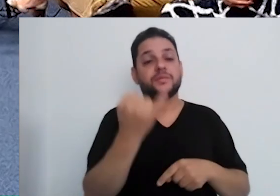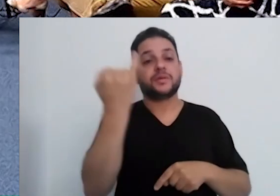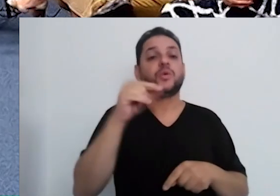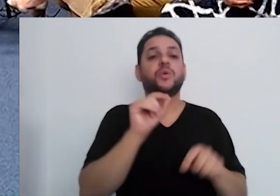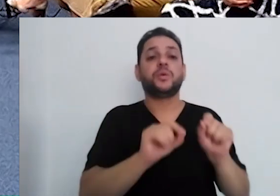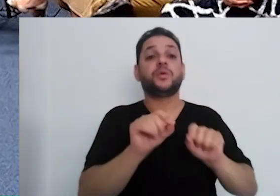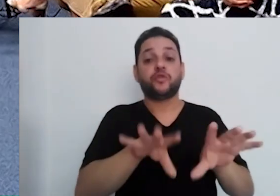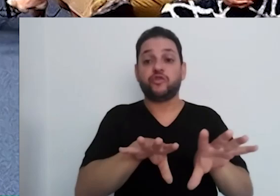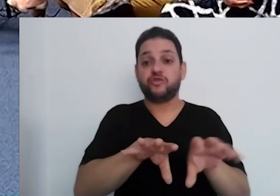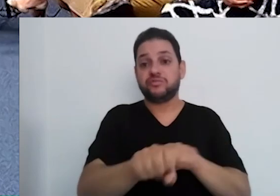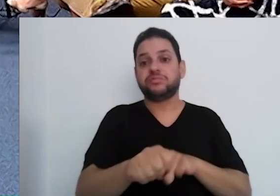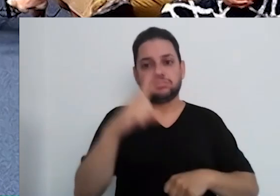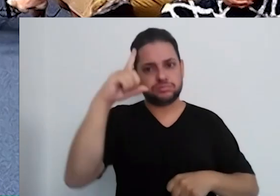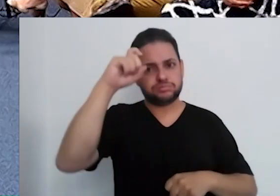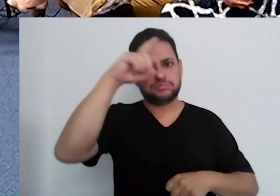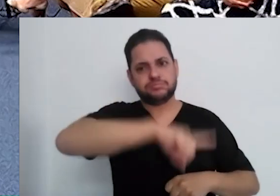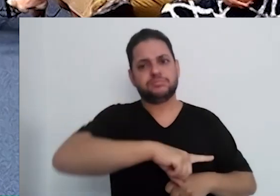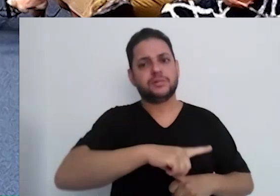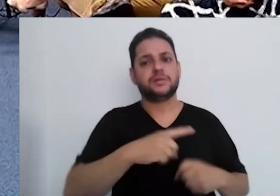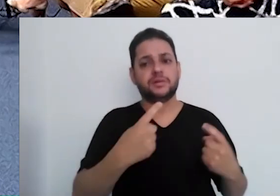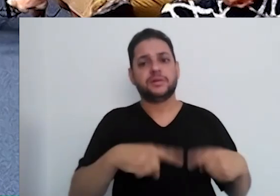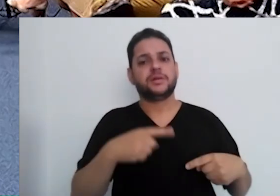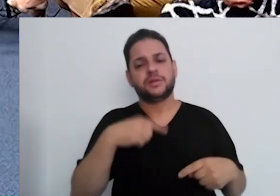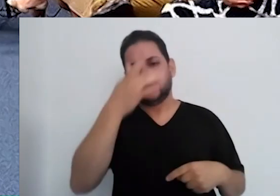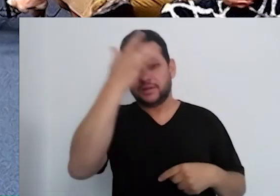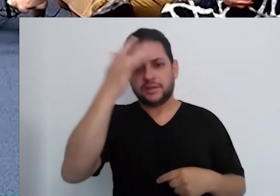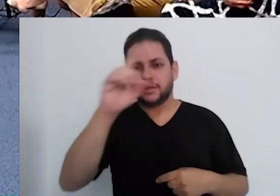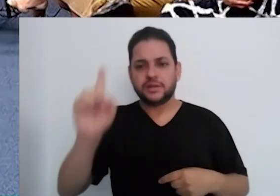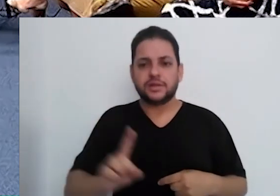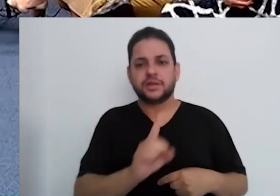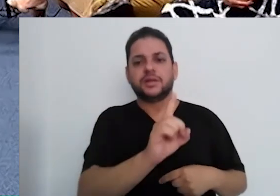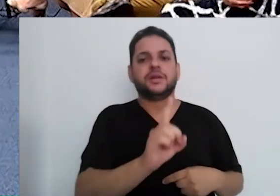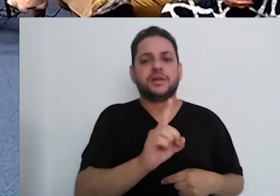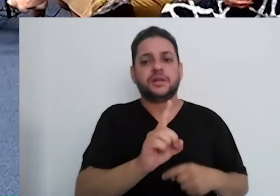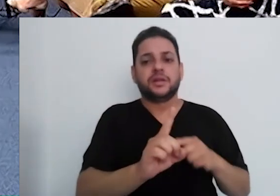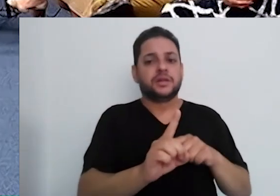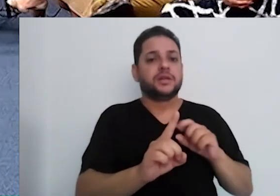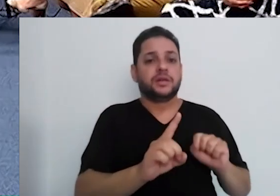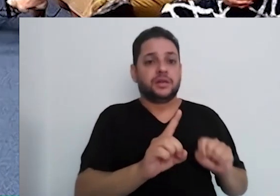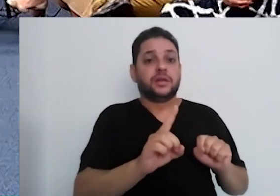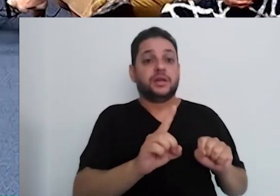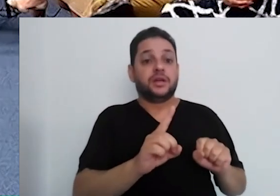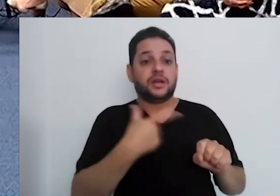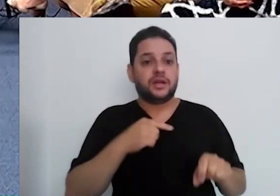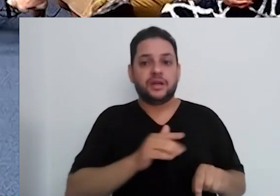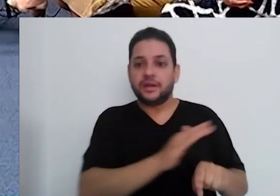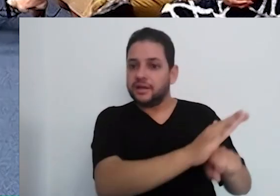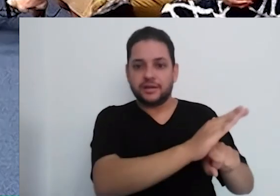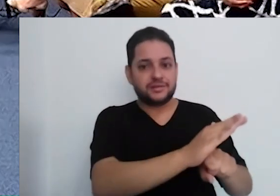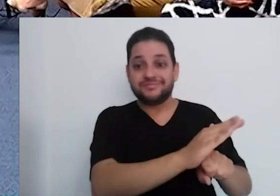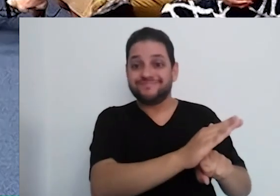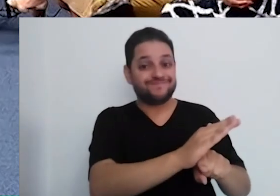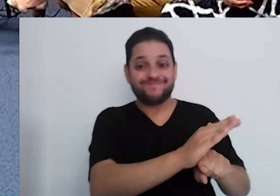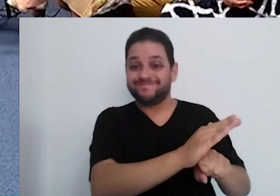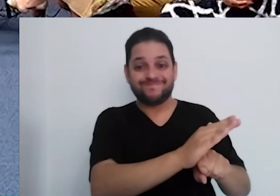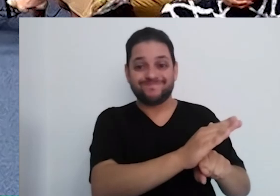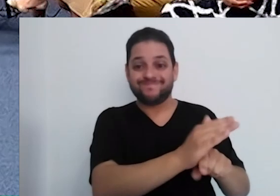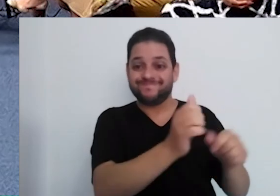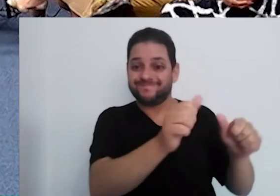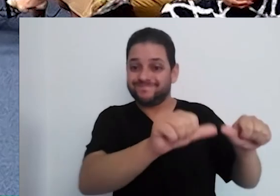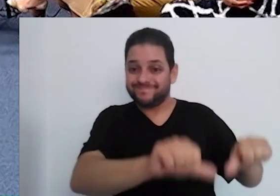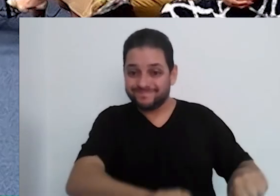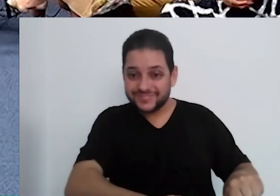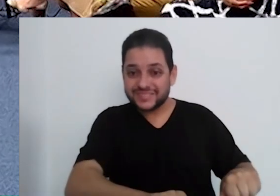porque é isso né você coloca uma pessoa ali que não é formada aqui ela pode causar dano ao invés de tentar mas então eu só queria fazer assim esse